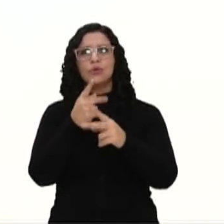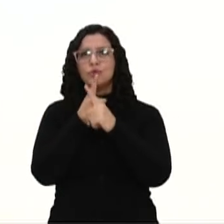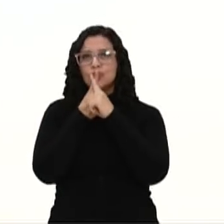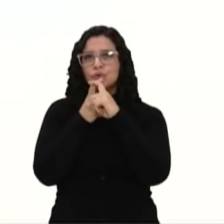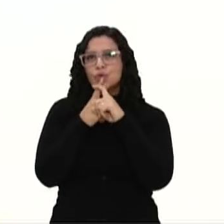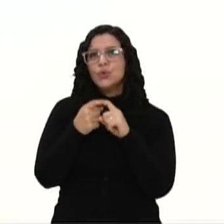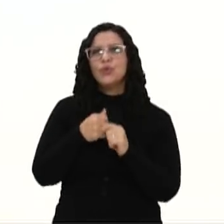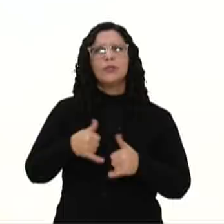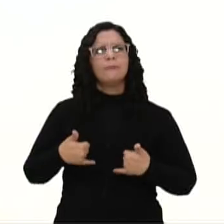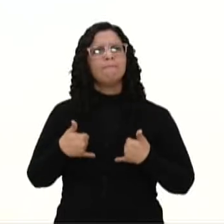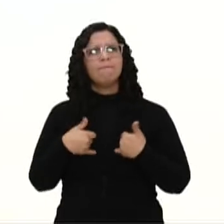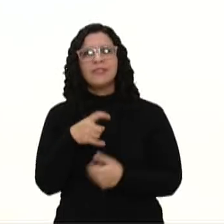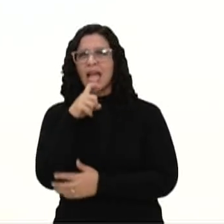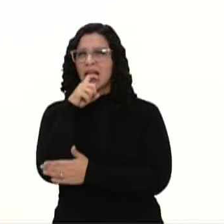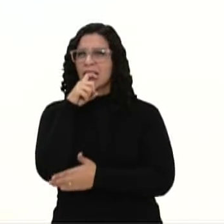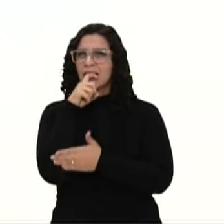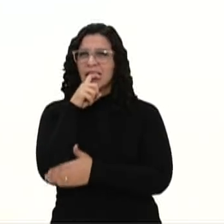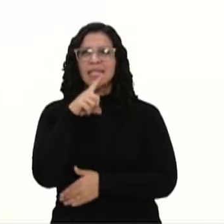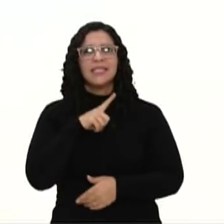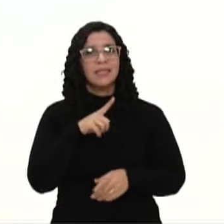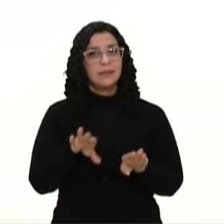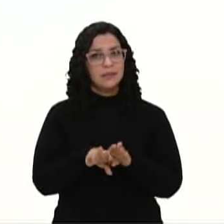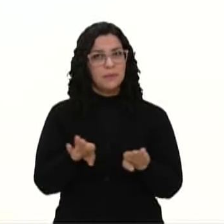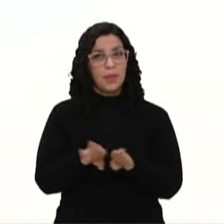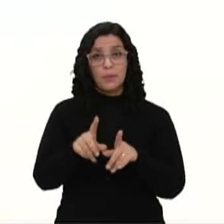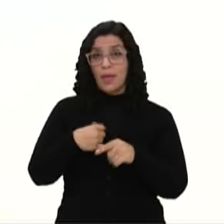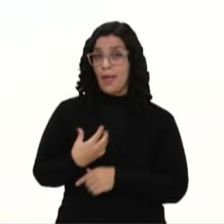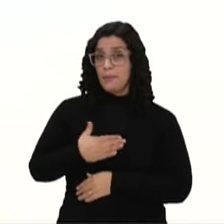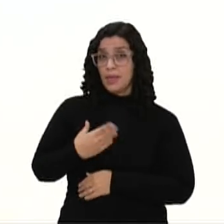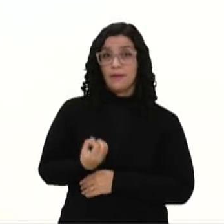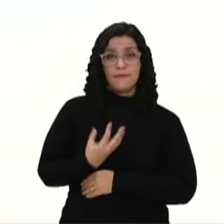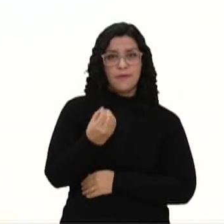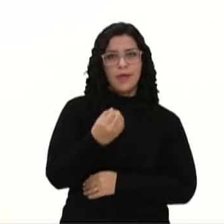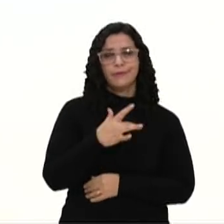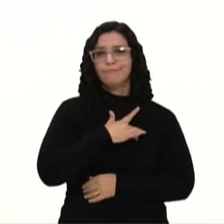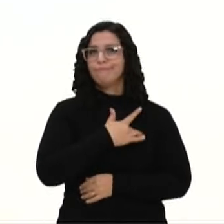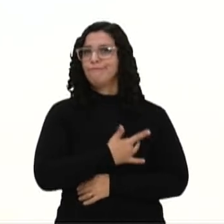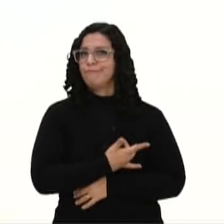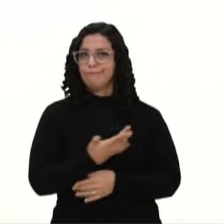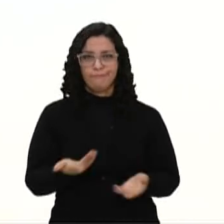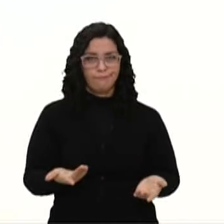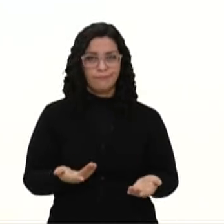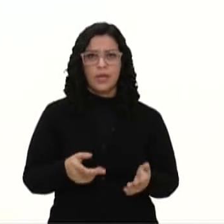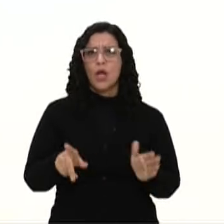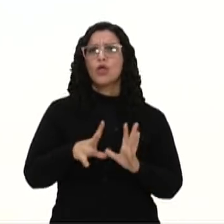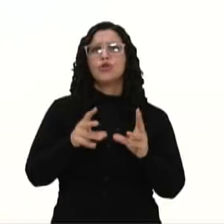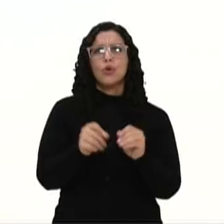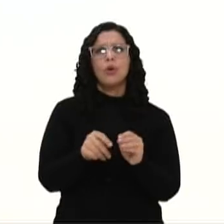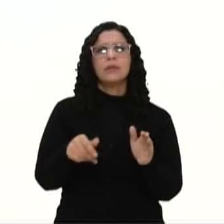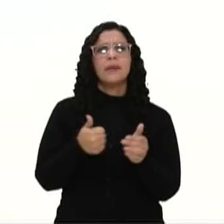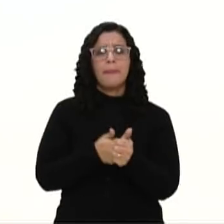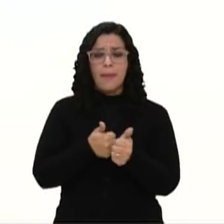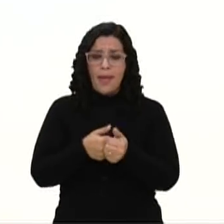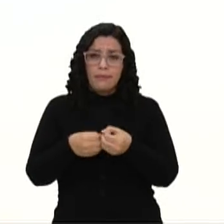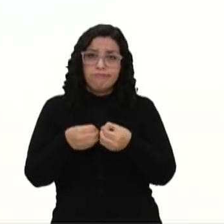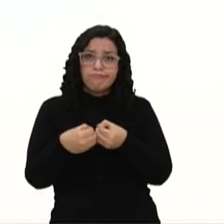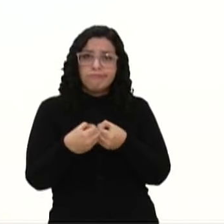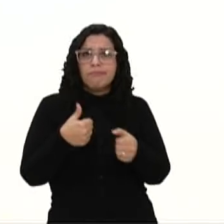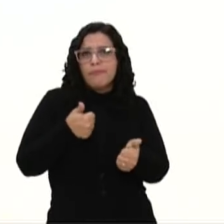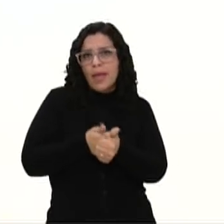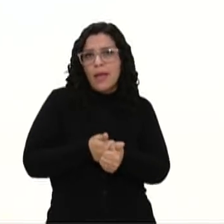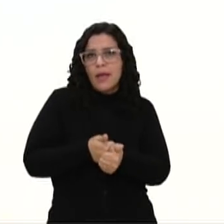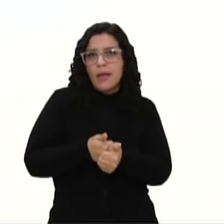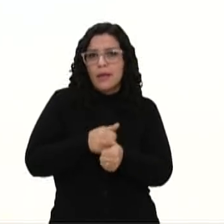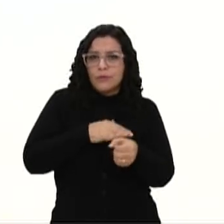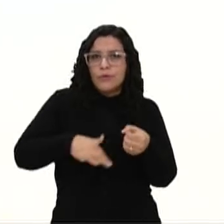a invejá-lo até. As minhas viagens, coitadinhas, são todas feitas por aqui mesmo,